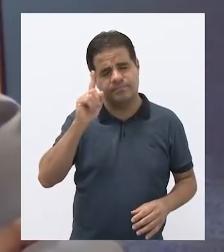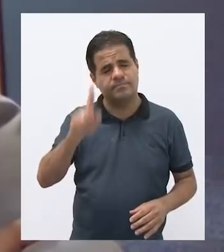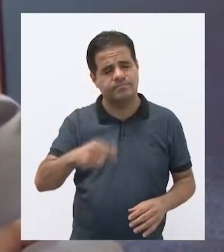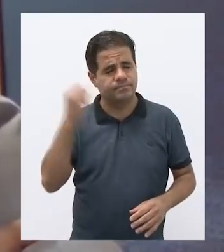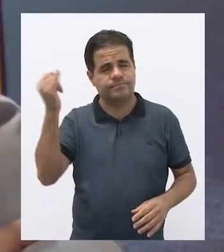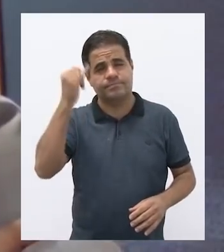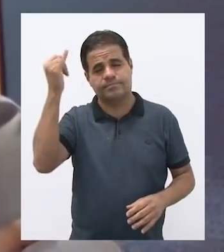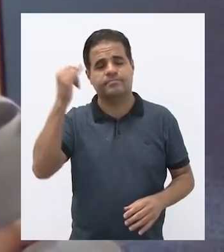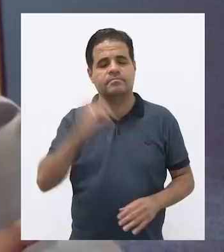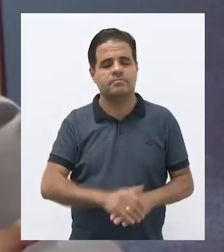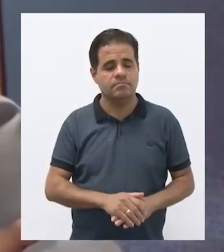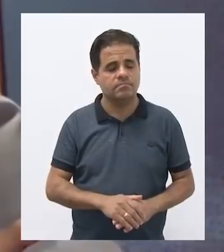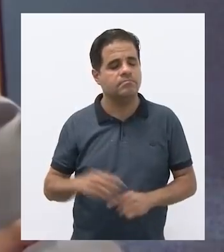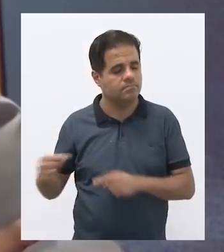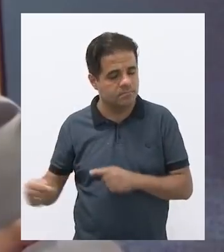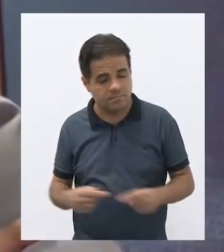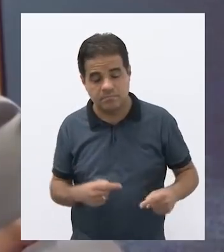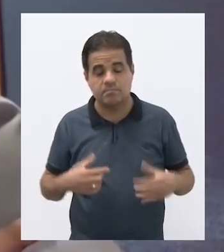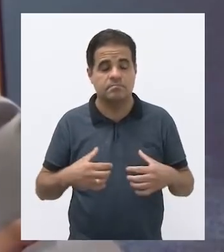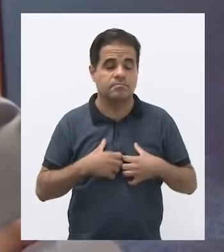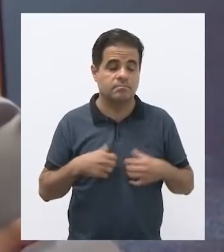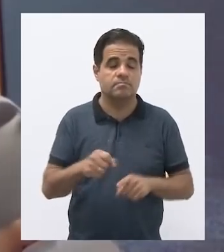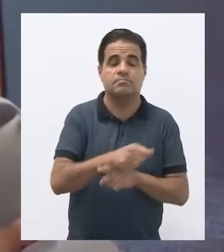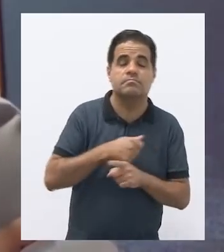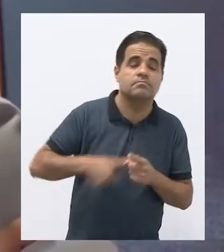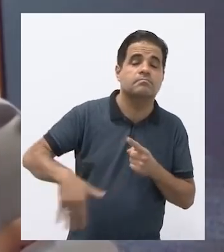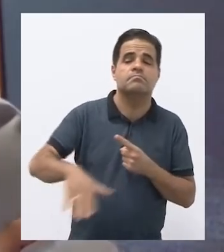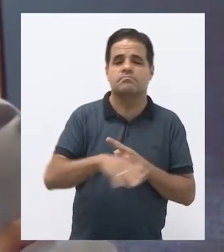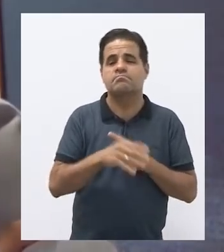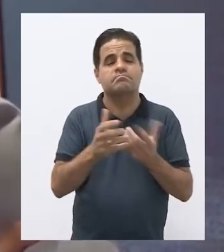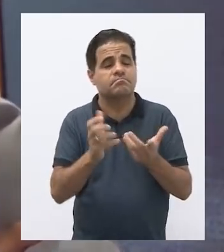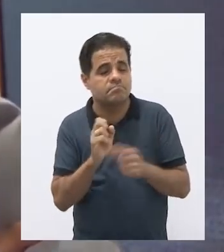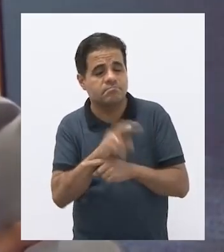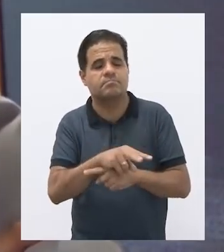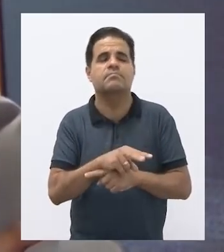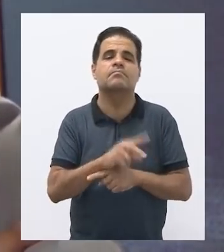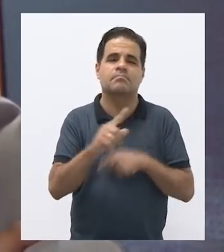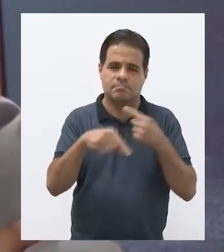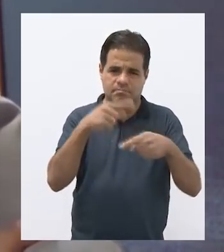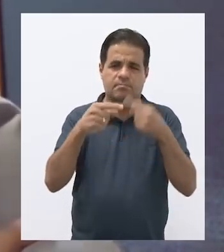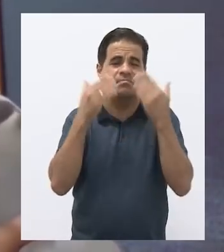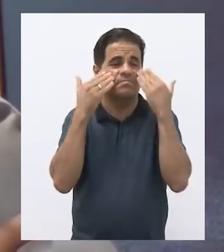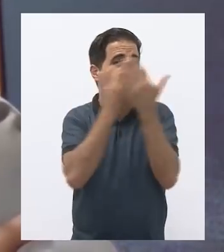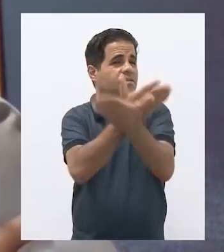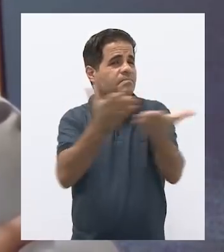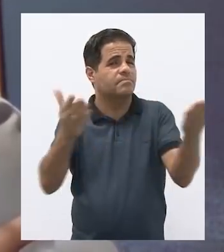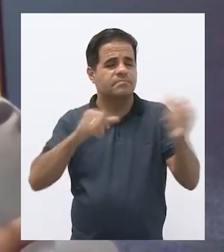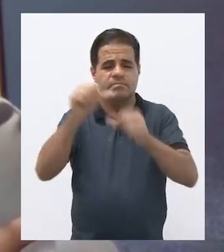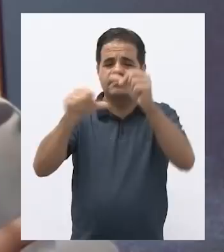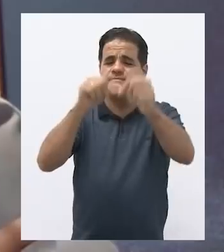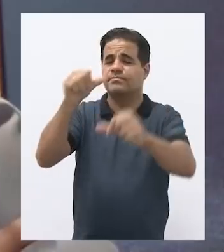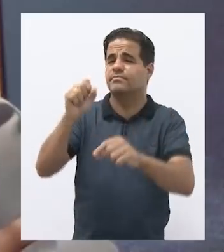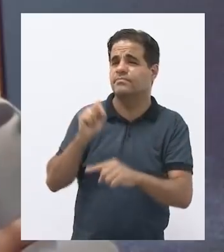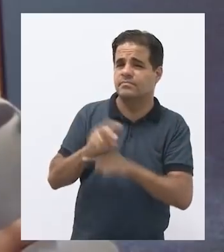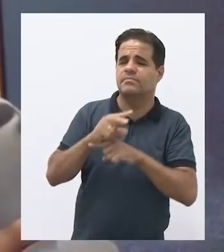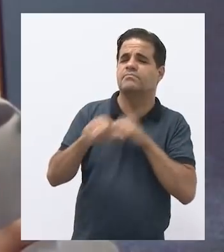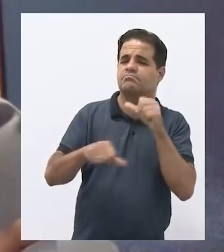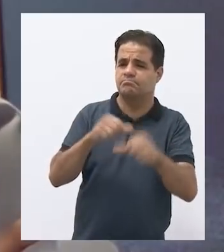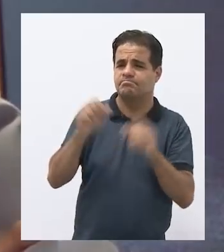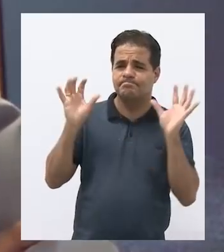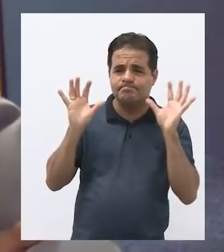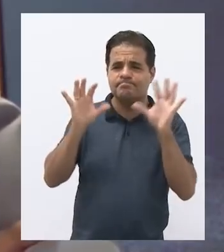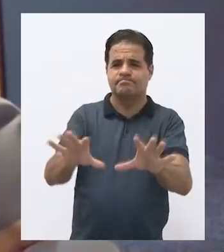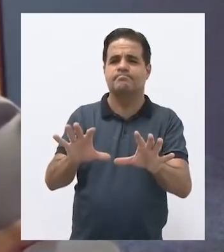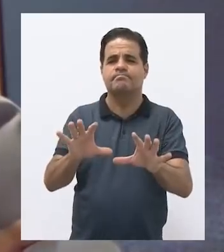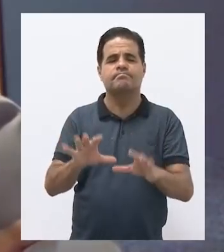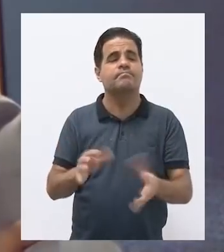muito importante que a gente discuta que tipo de sociedade a gente quer ser diante dessas transformações que a tecnologia nos